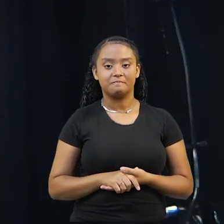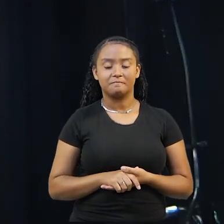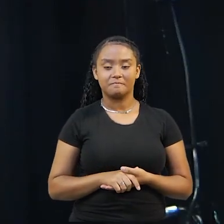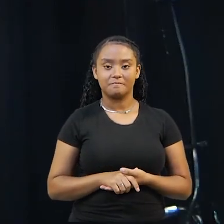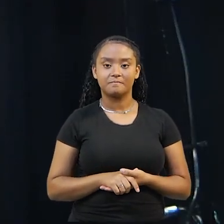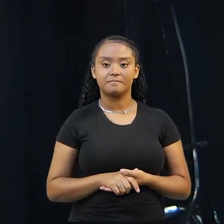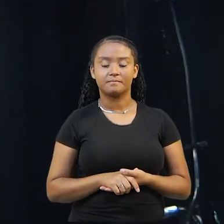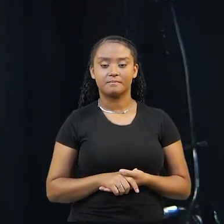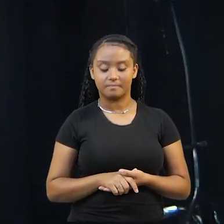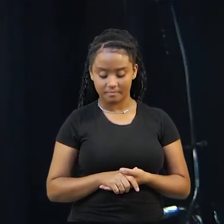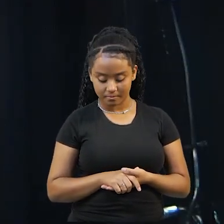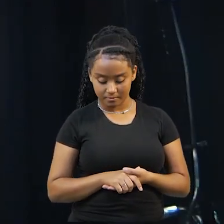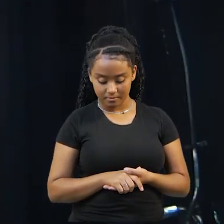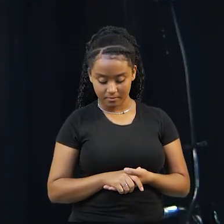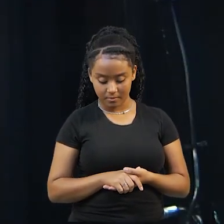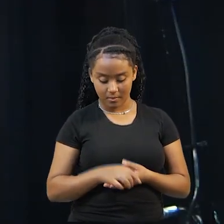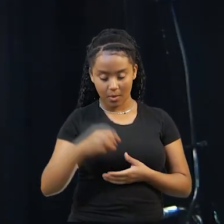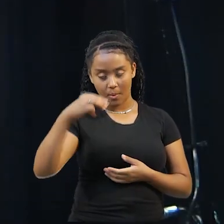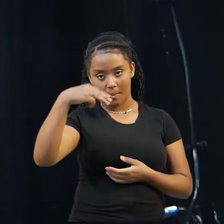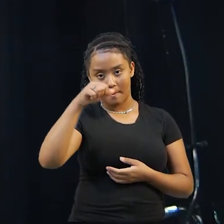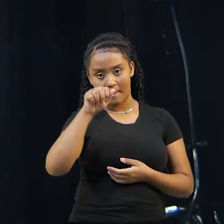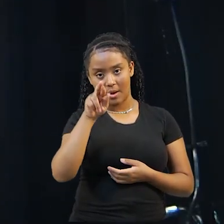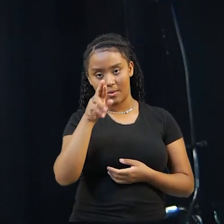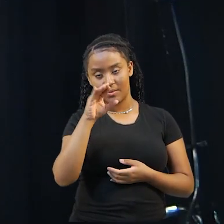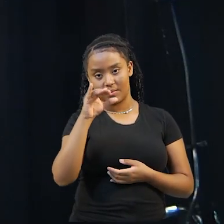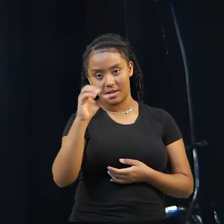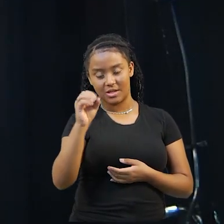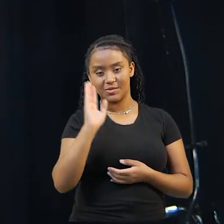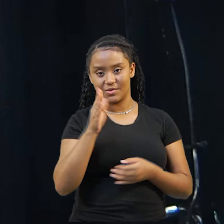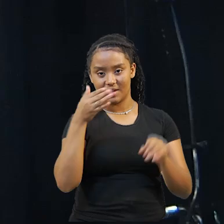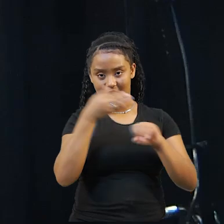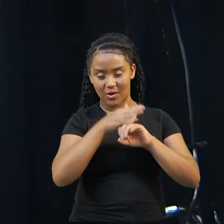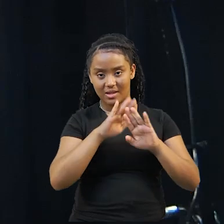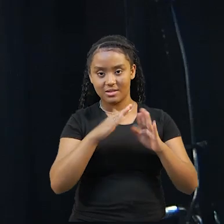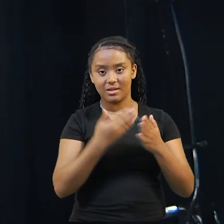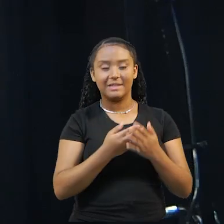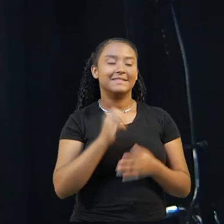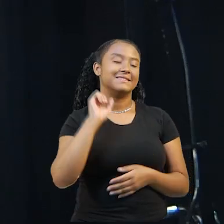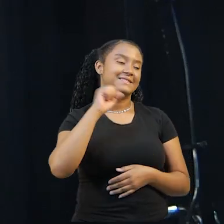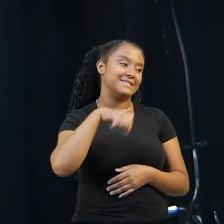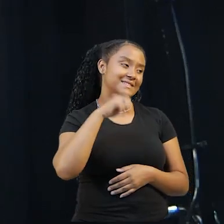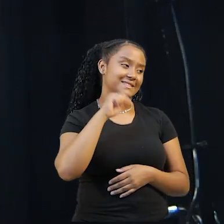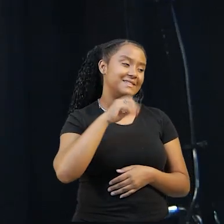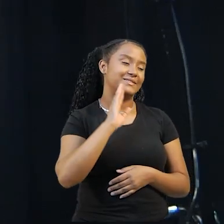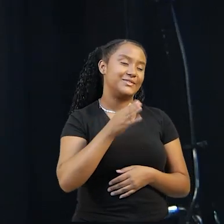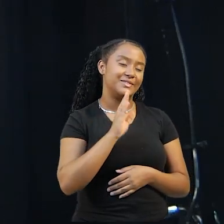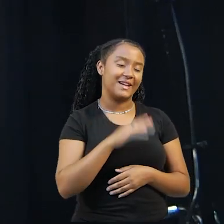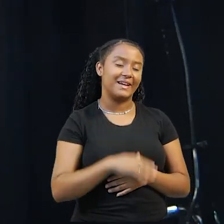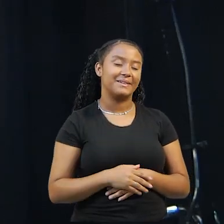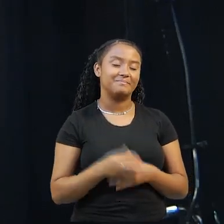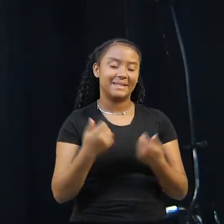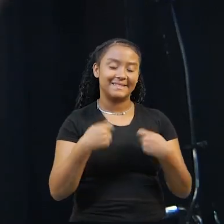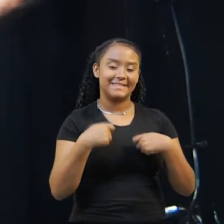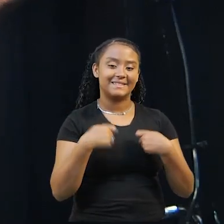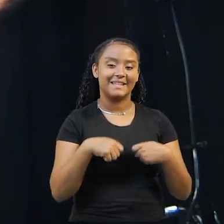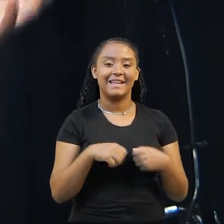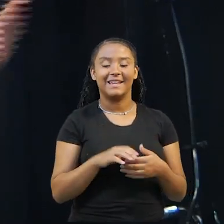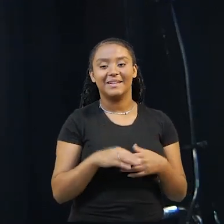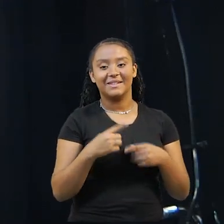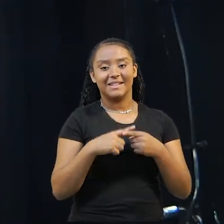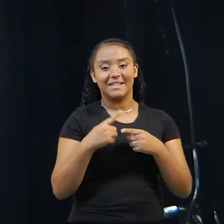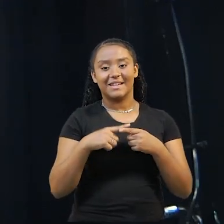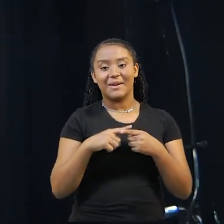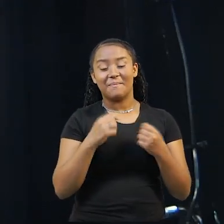rock, um MPB. O Maurício já está na escolinha? Já está. Tive que colocar, é a vida da mãe, né? E minha rede de apoio é